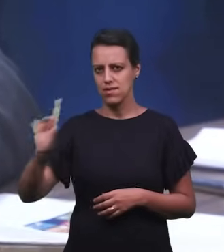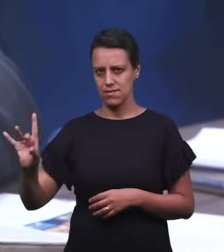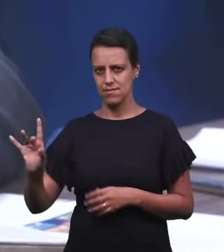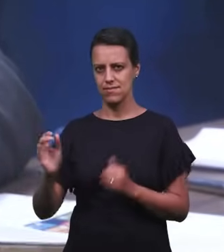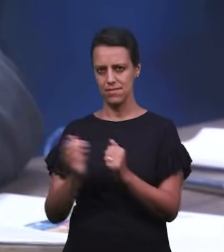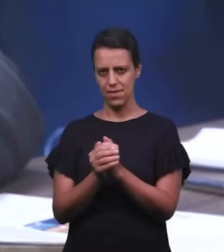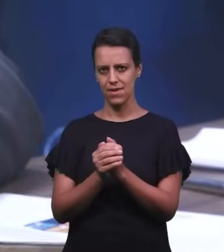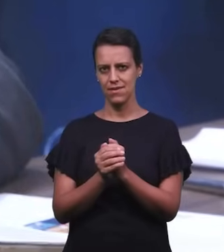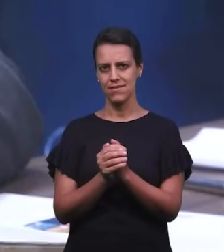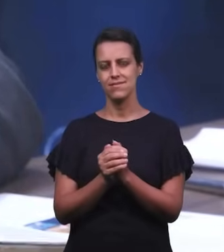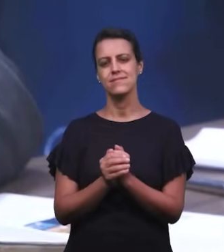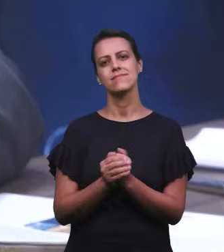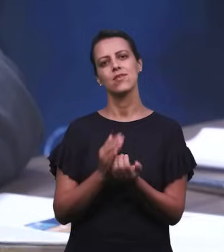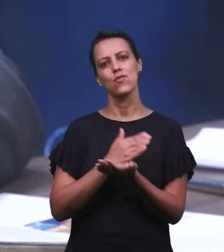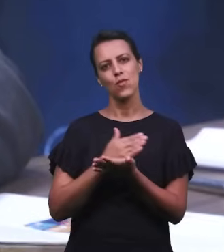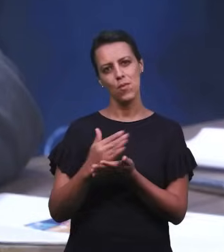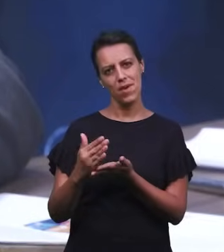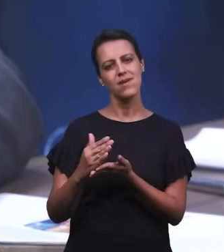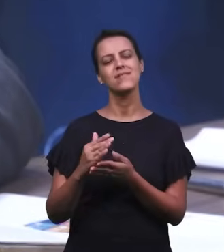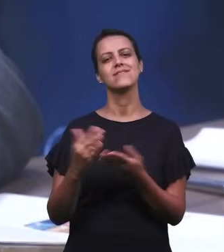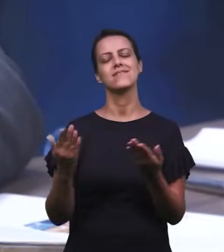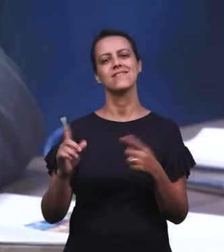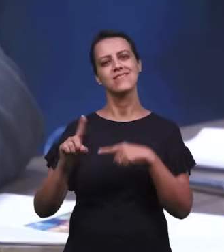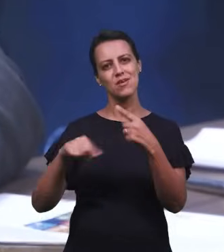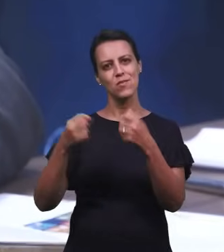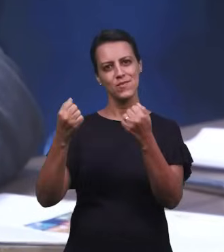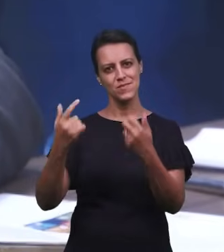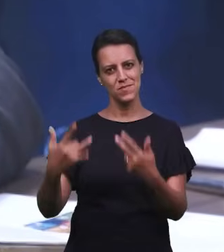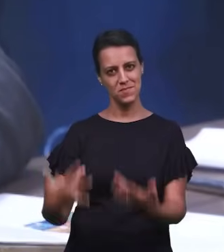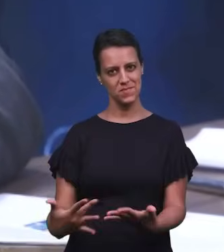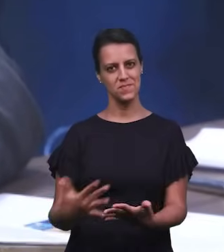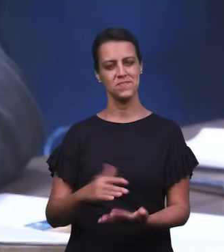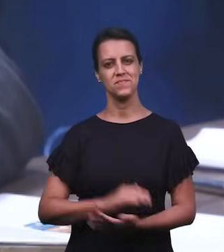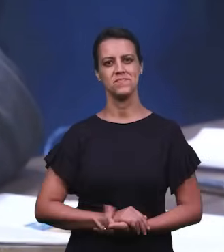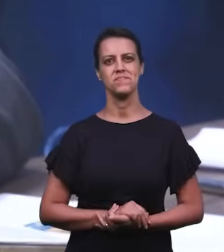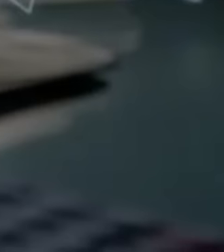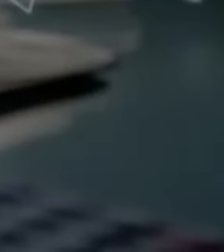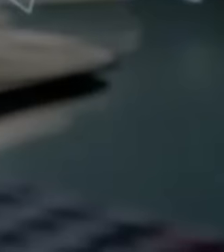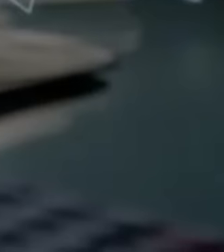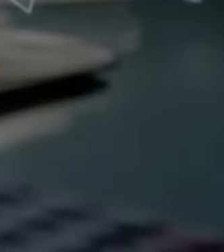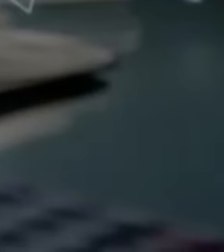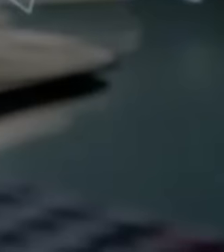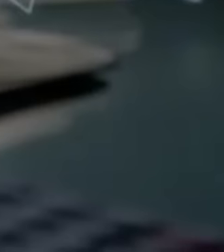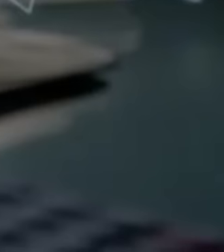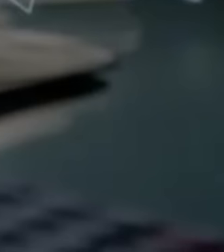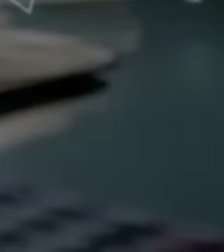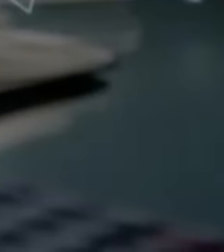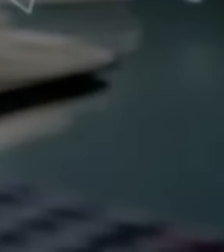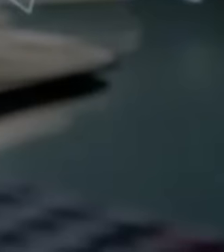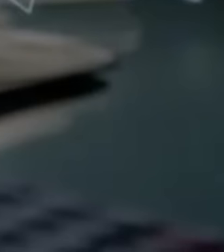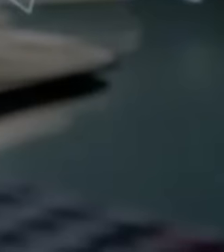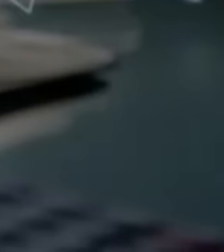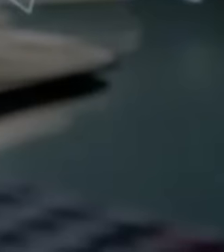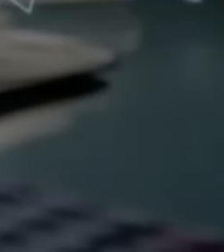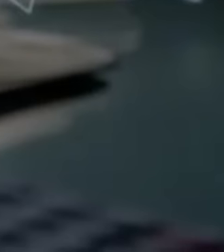vida. Amém? Então vamos chamar a vinheta e logo após a vinheta retornamos com esse assunto.